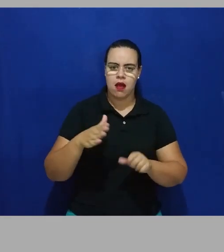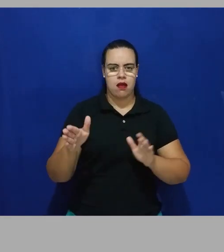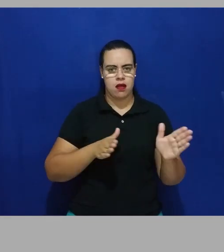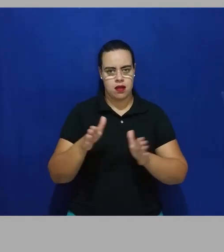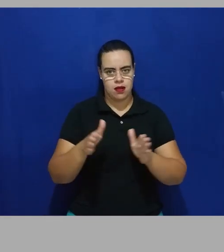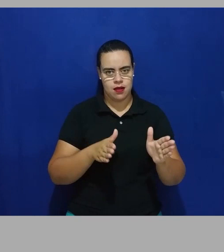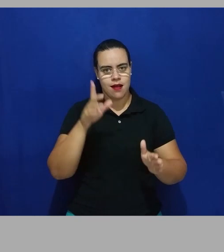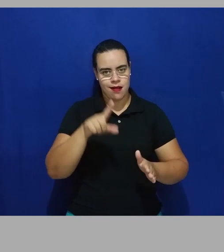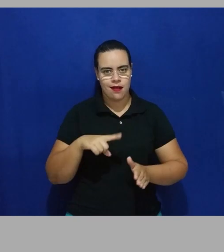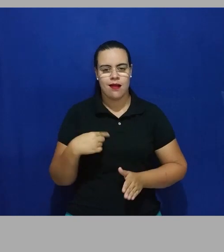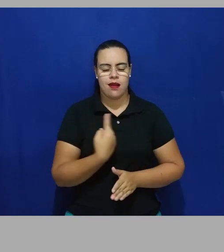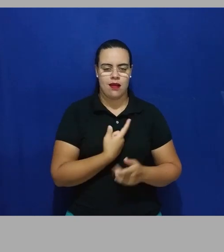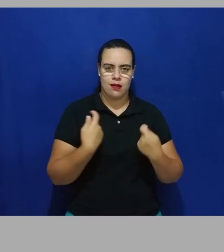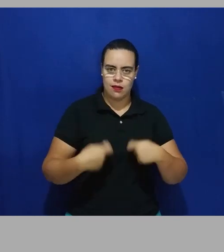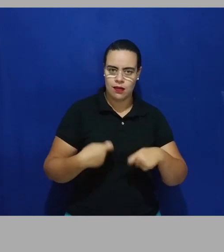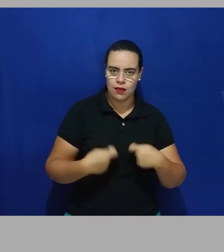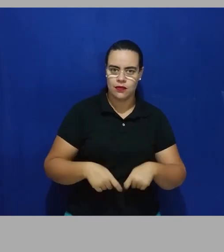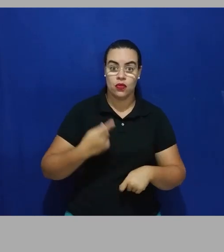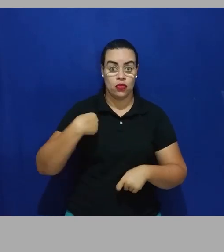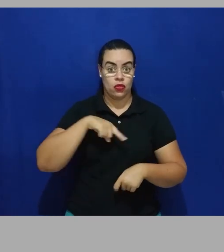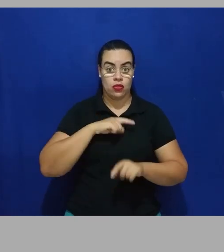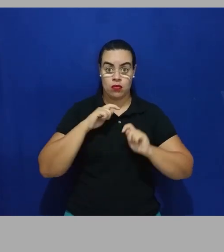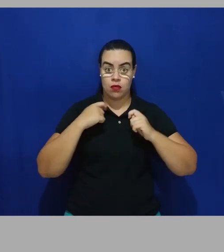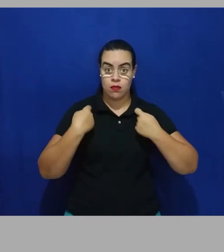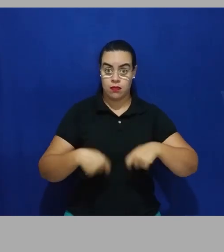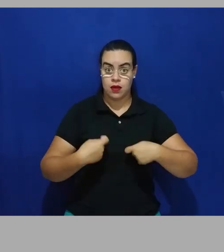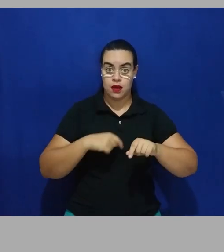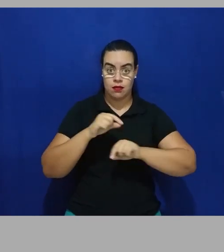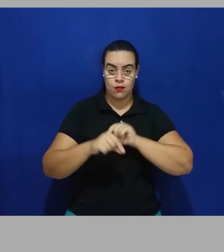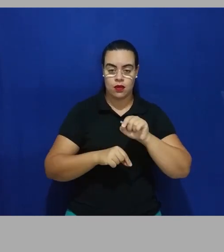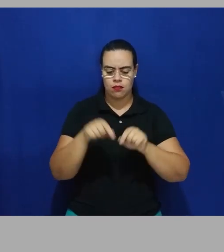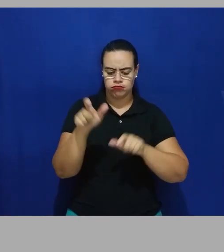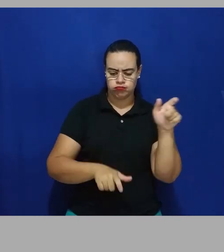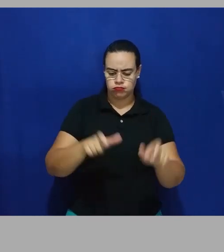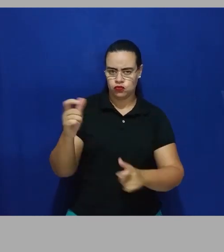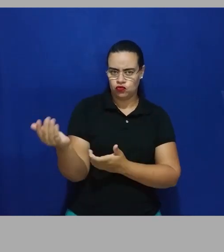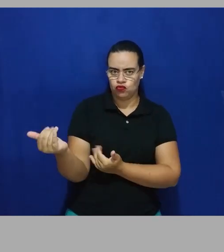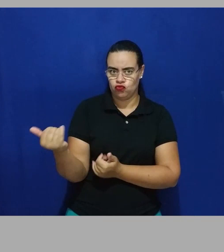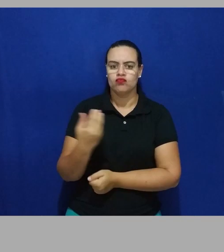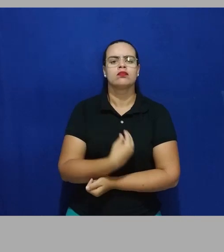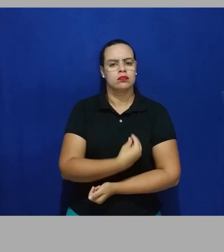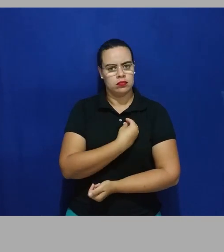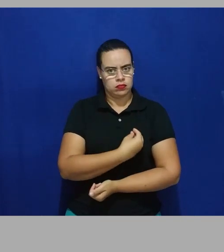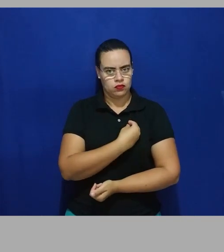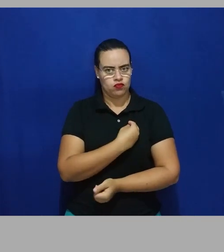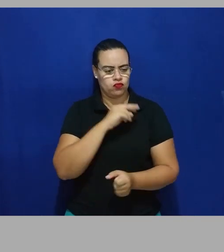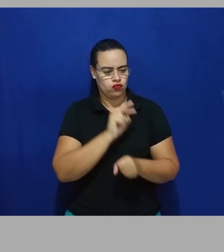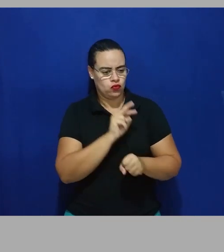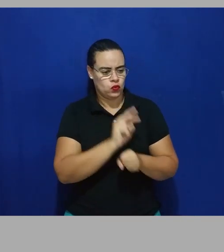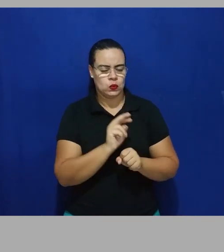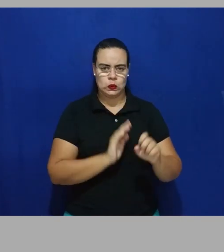dia ser mais acessíveis. Porque é isso que nós precisamos. Precisamos de uma juventude